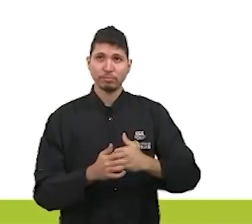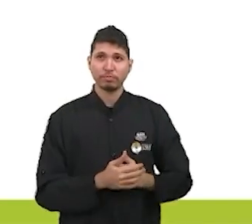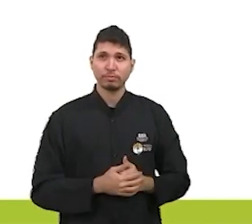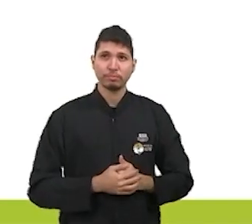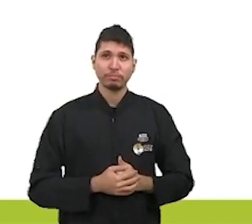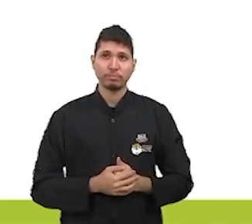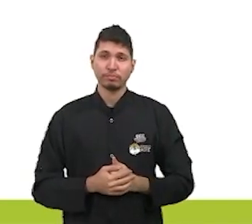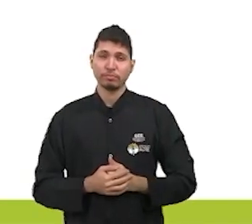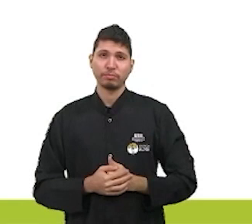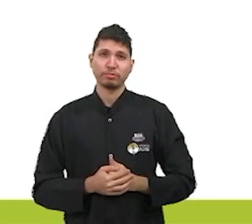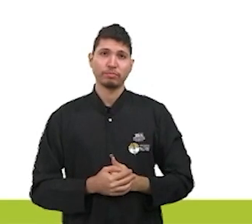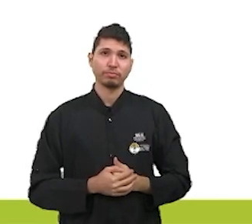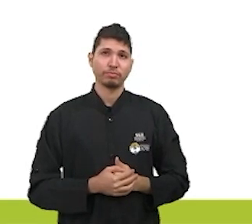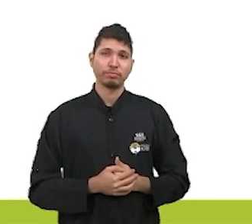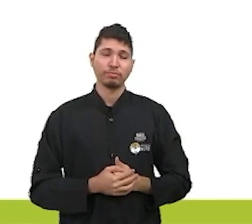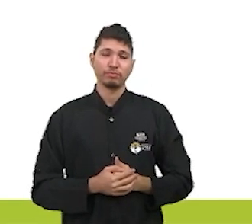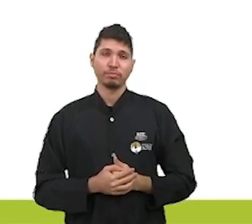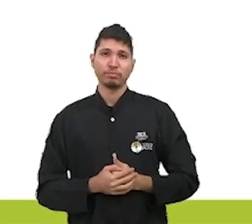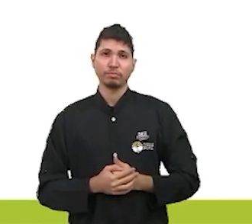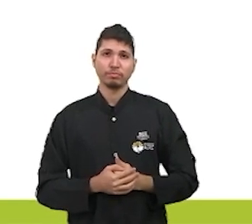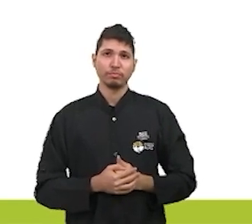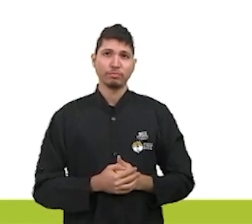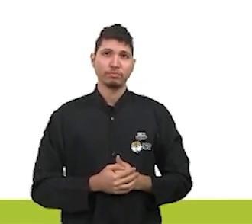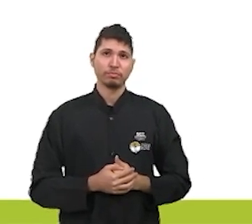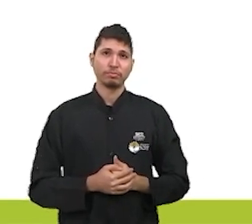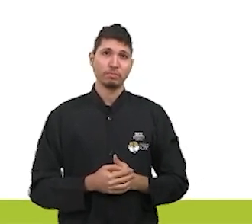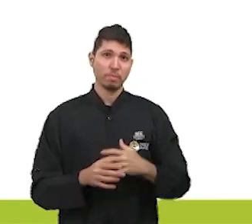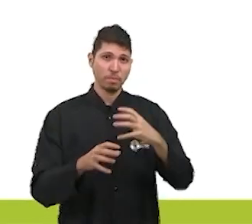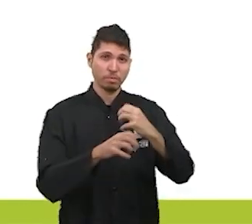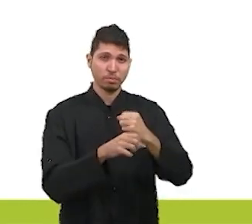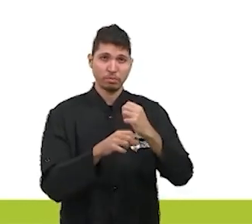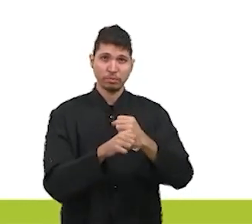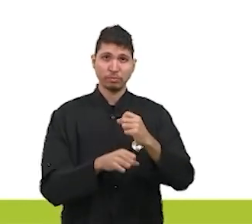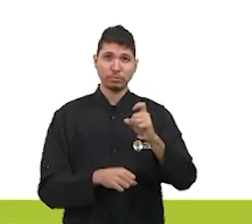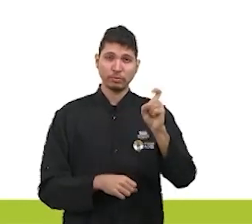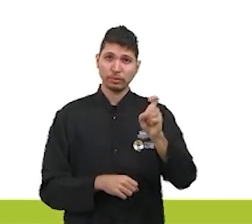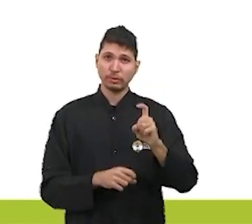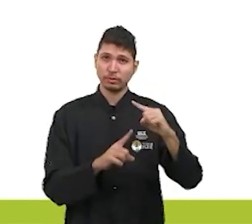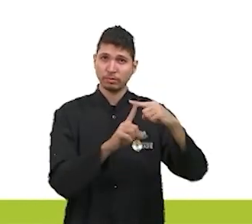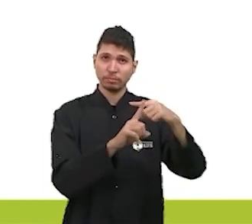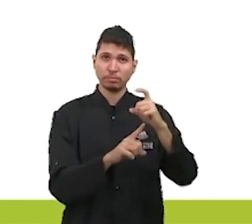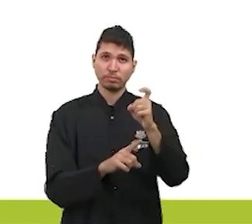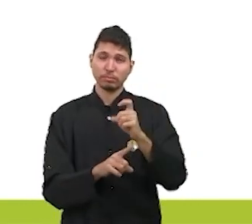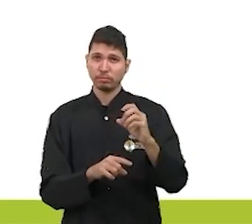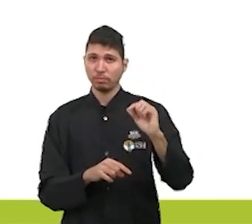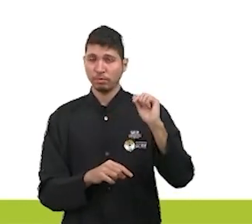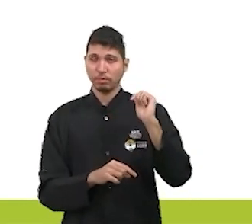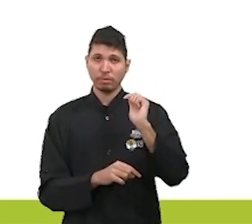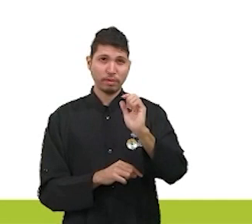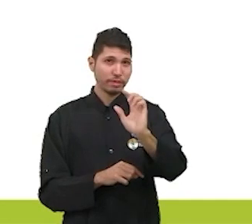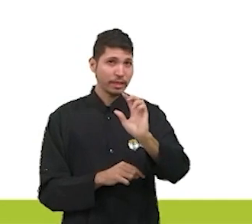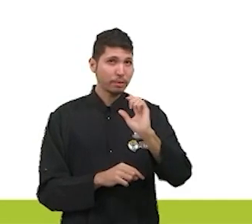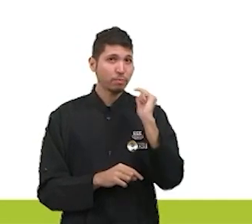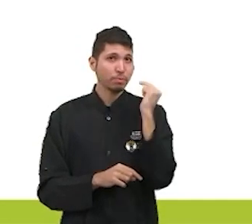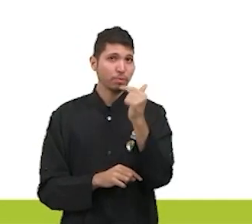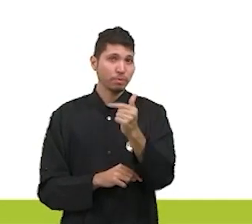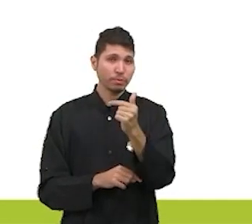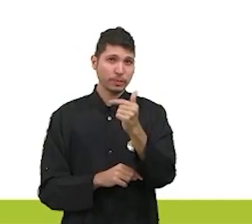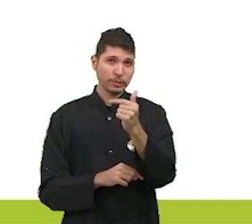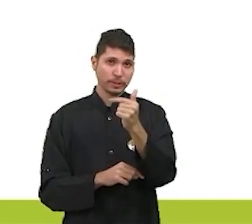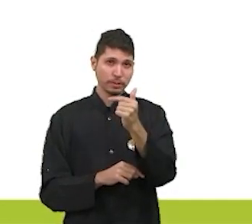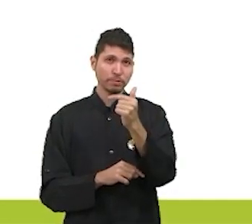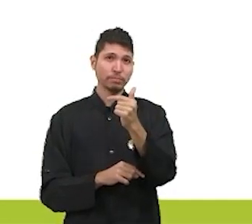de hipotenusa. Vamos somar aqui? X mais x dá 2x ao quadrado, que é igual a